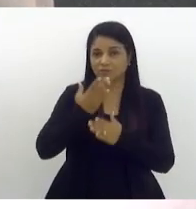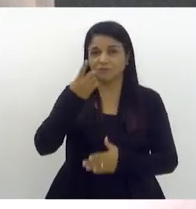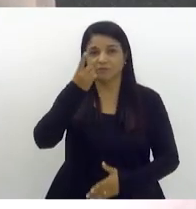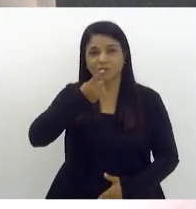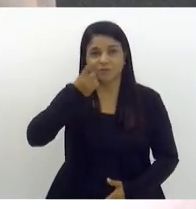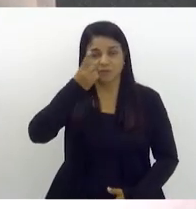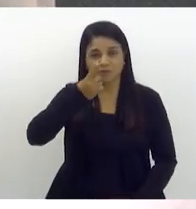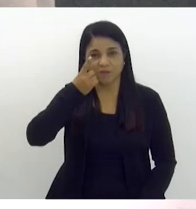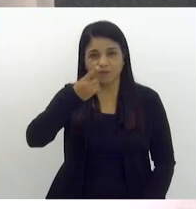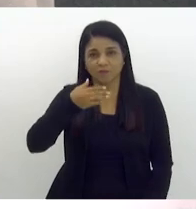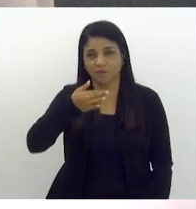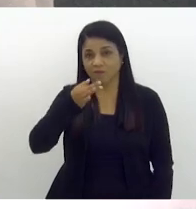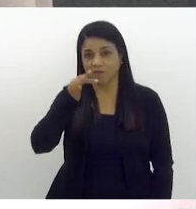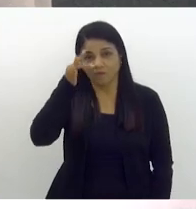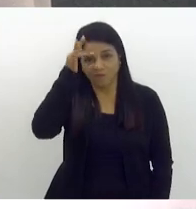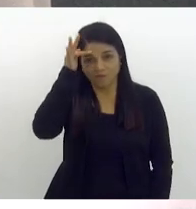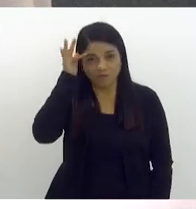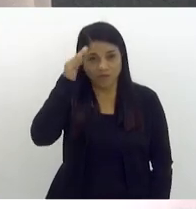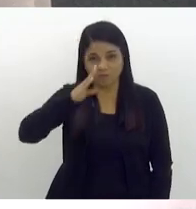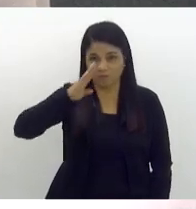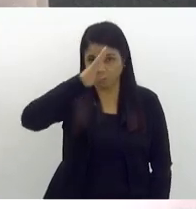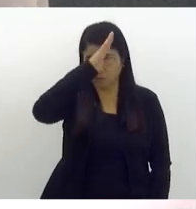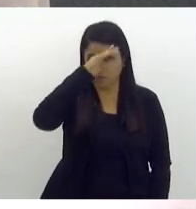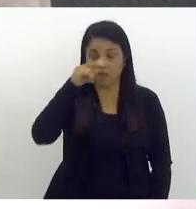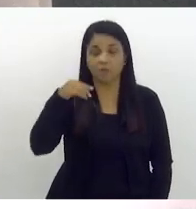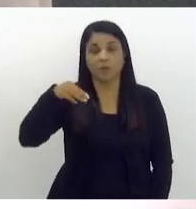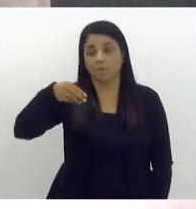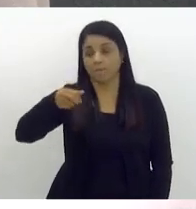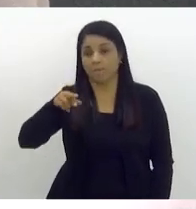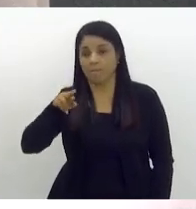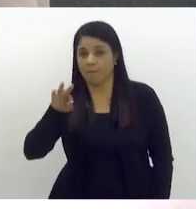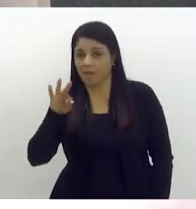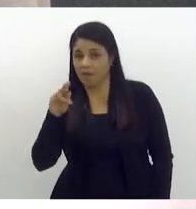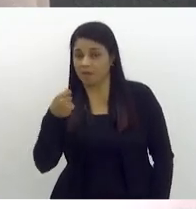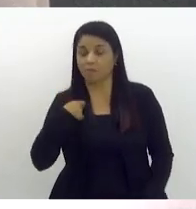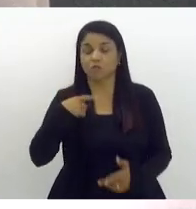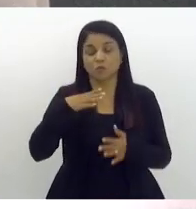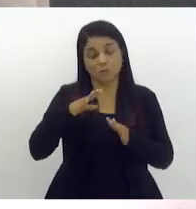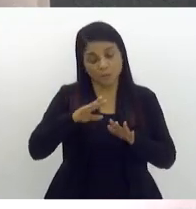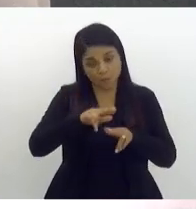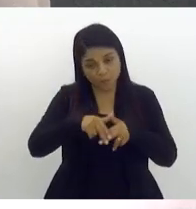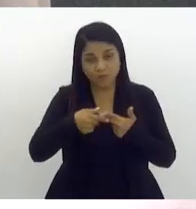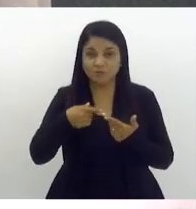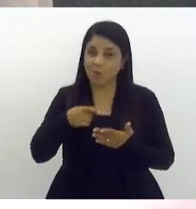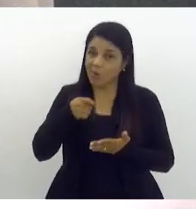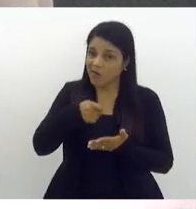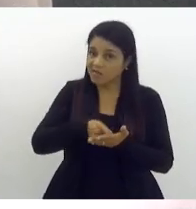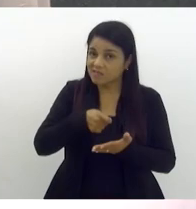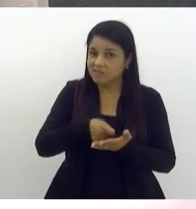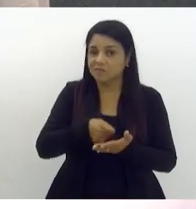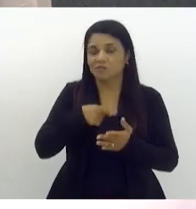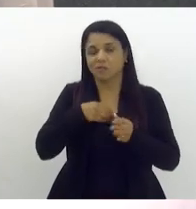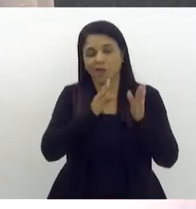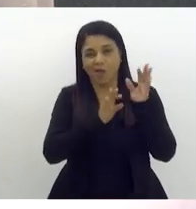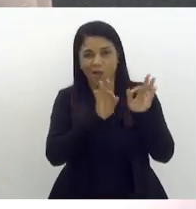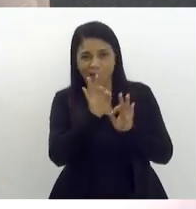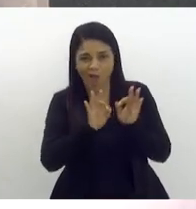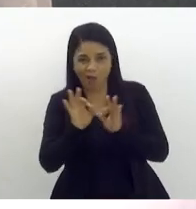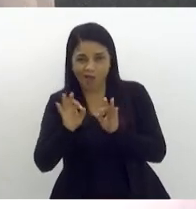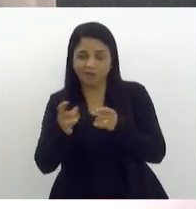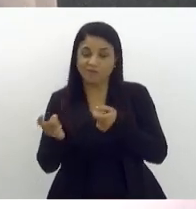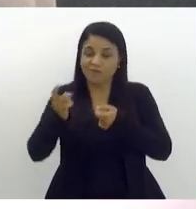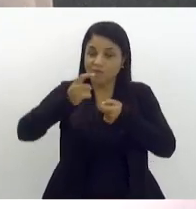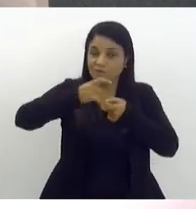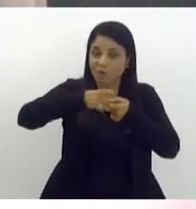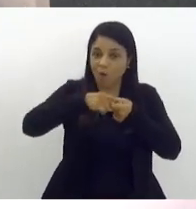então deputado Flávio Bolsonaro e Marta Rocha. Por isso que eu insisto na minha questão de ordem para que o projeto retorne à